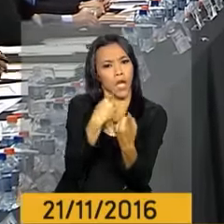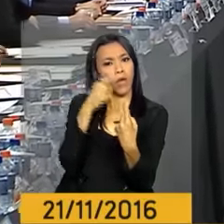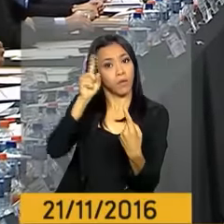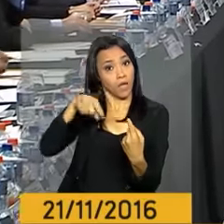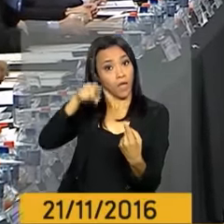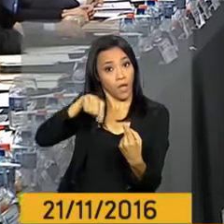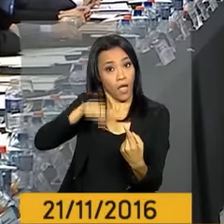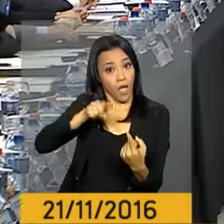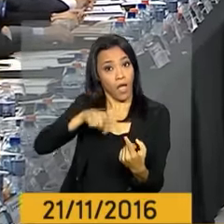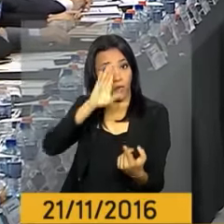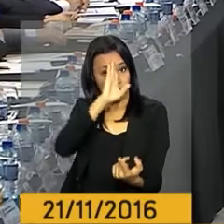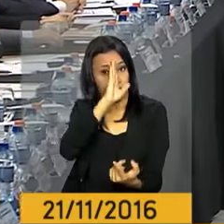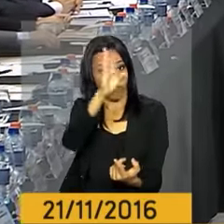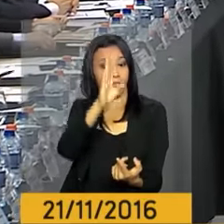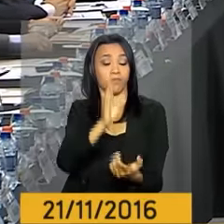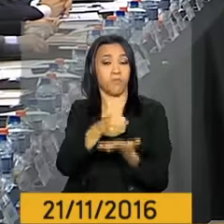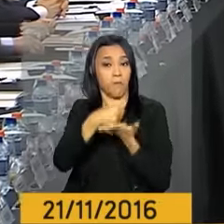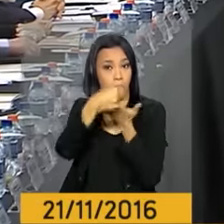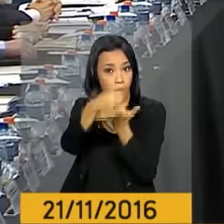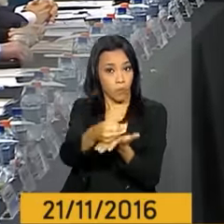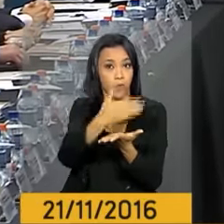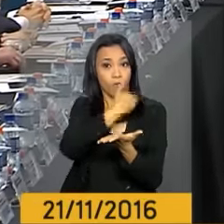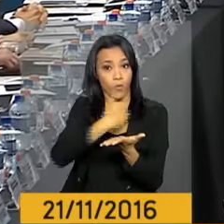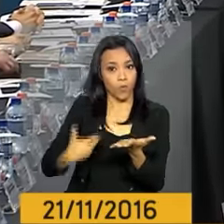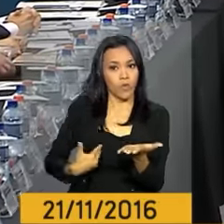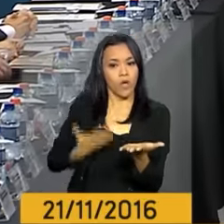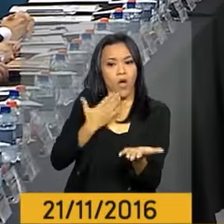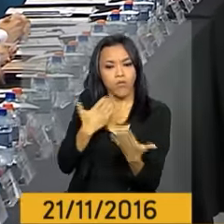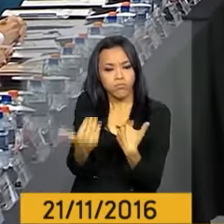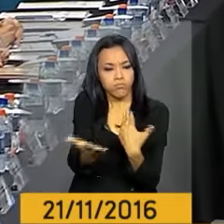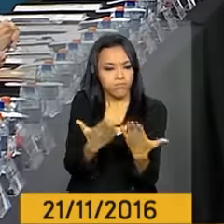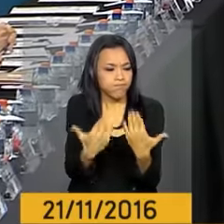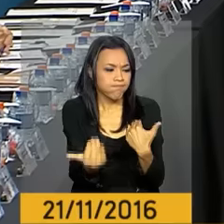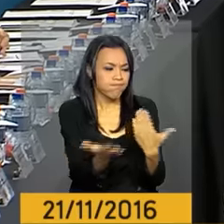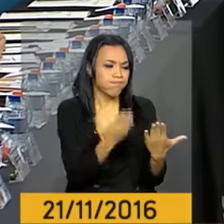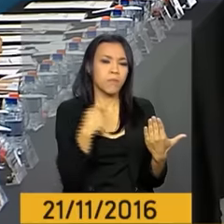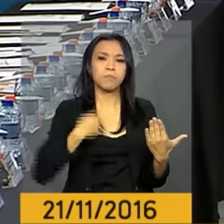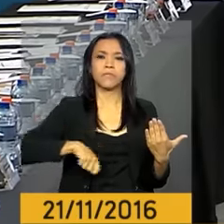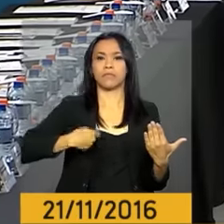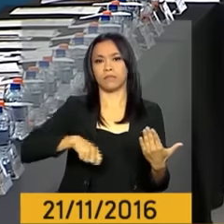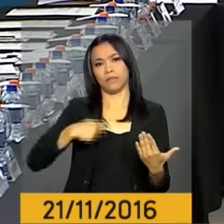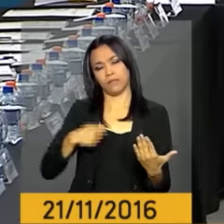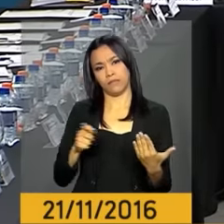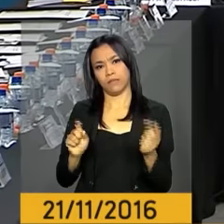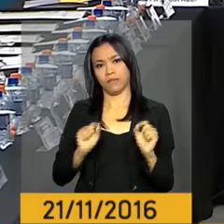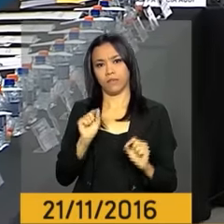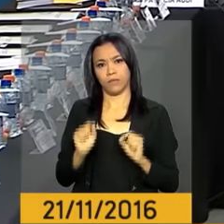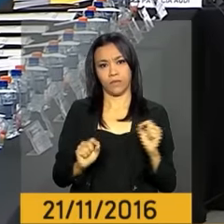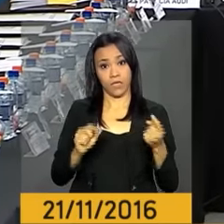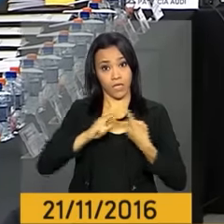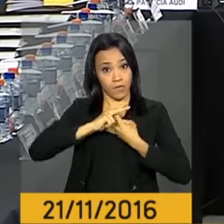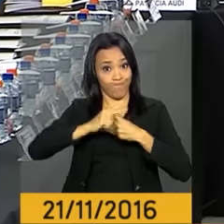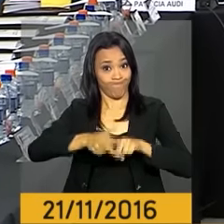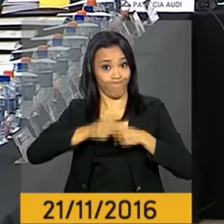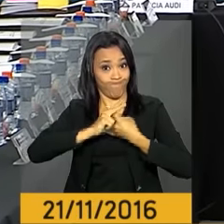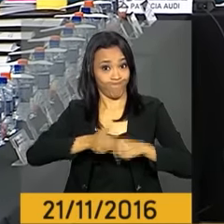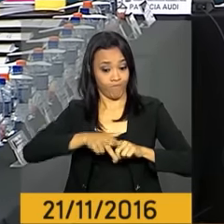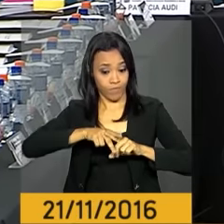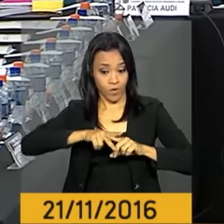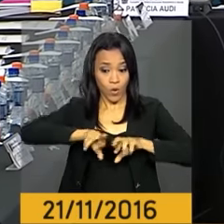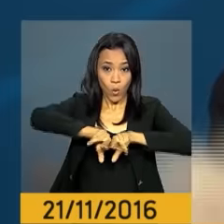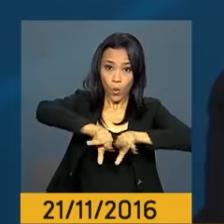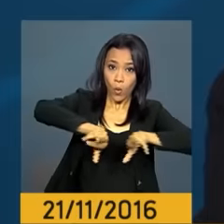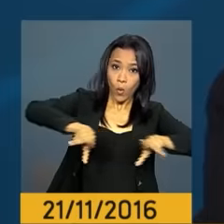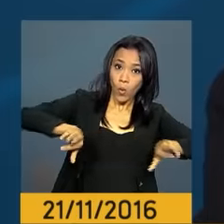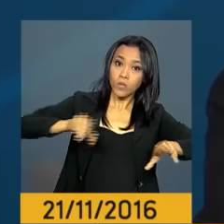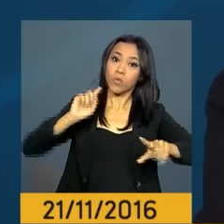governo, ao lado da ideia de que é preciso reformar para crescer,